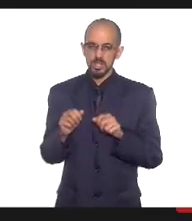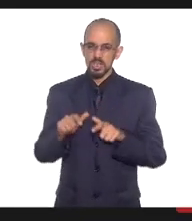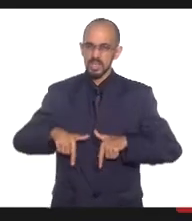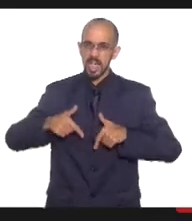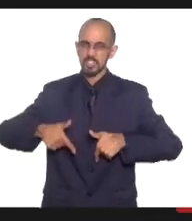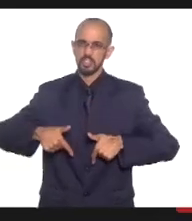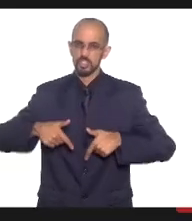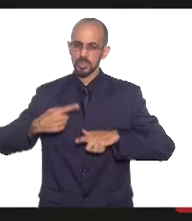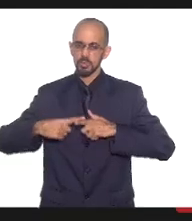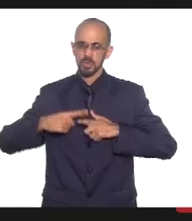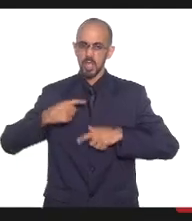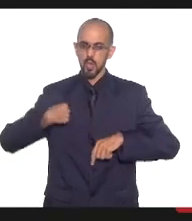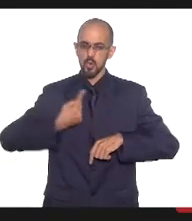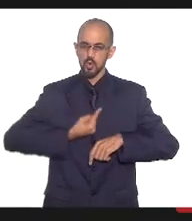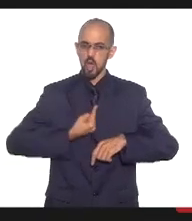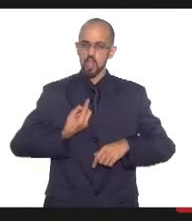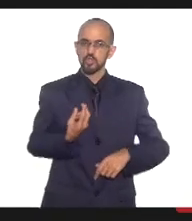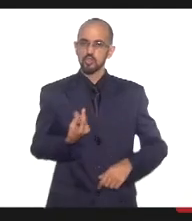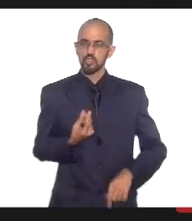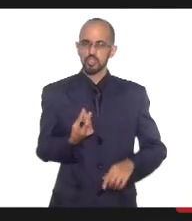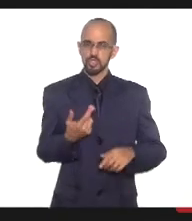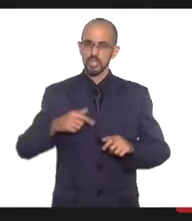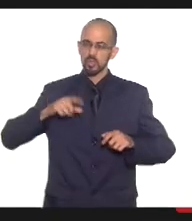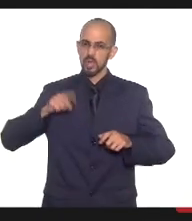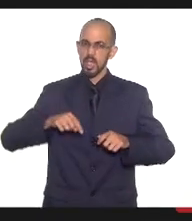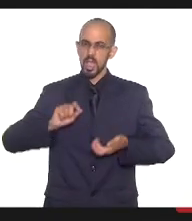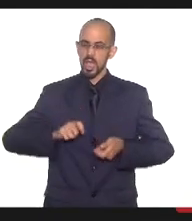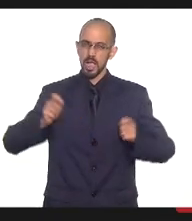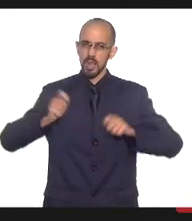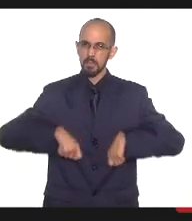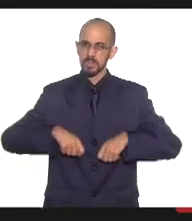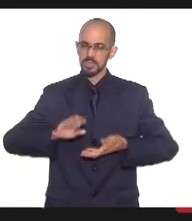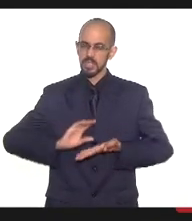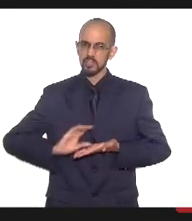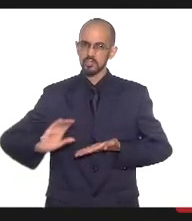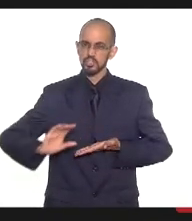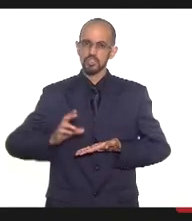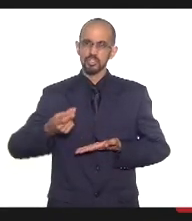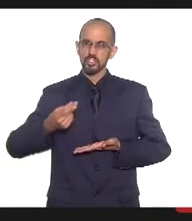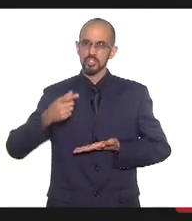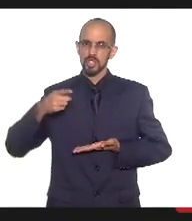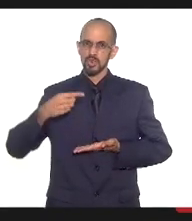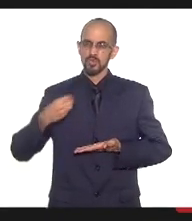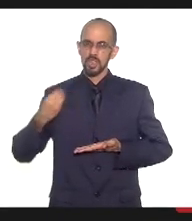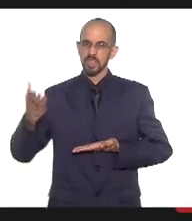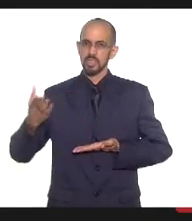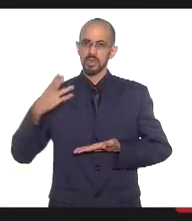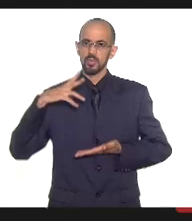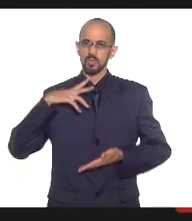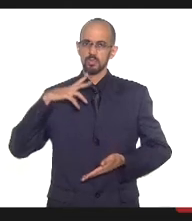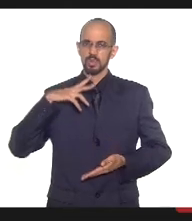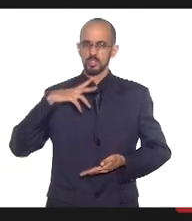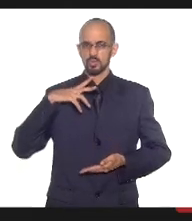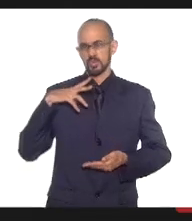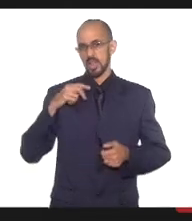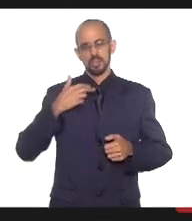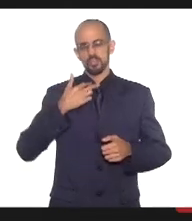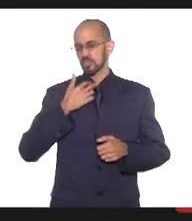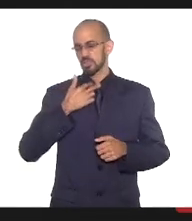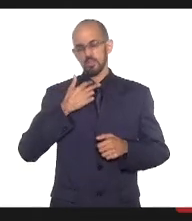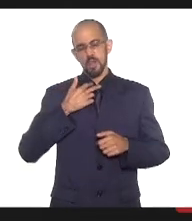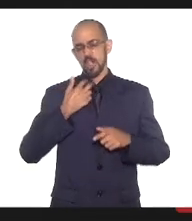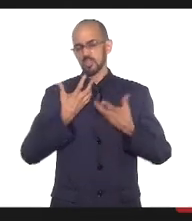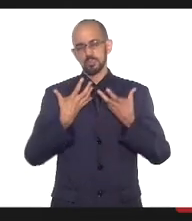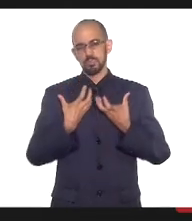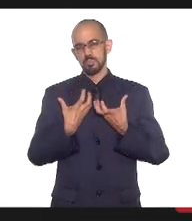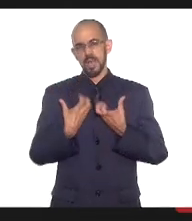o nosso dinheiro é recurso financeiro que está sendo entregue à iniciativa privada nós não podemos permitir